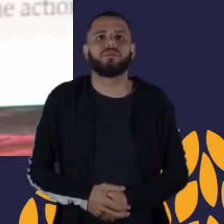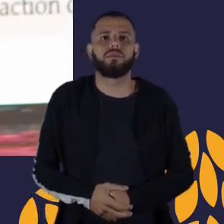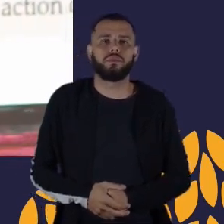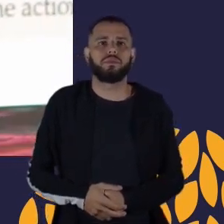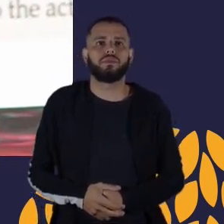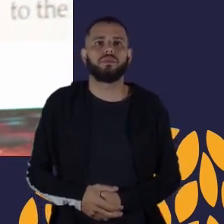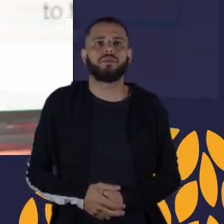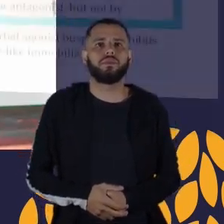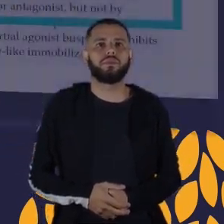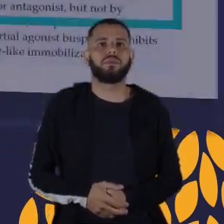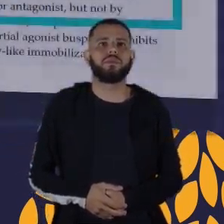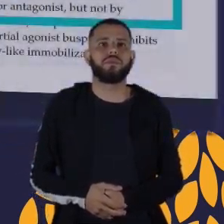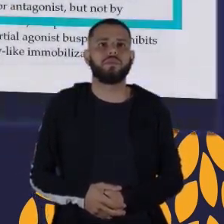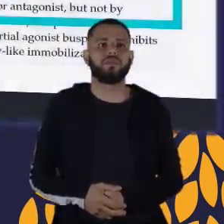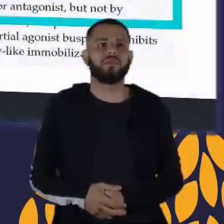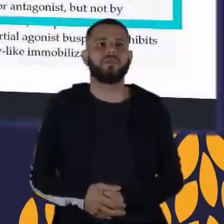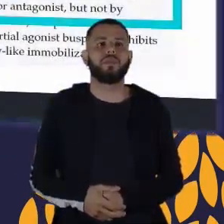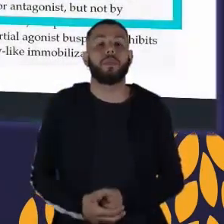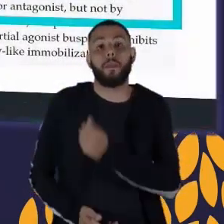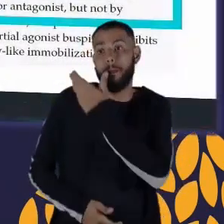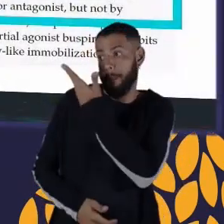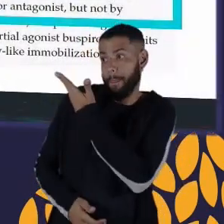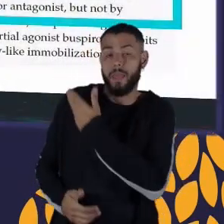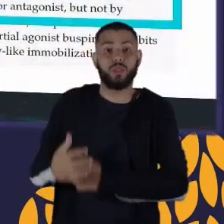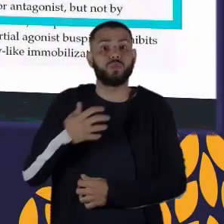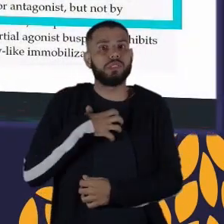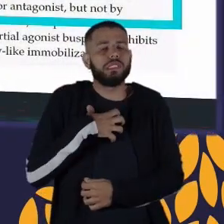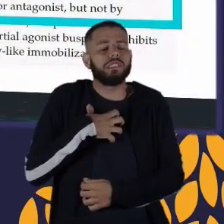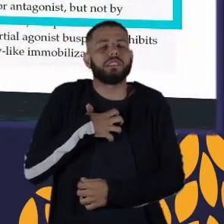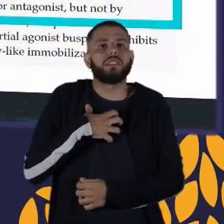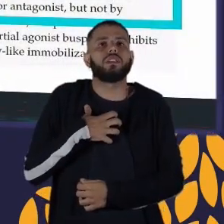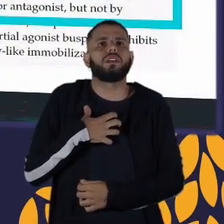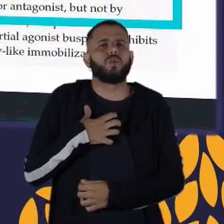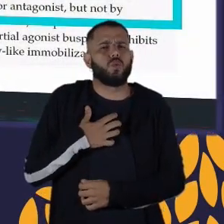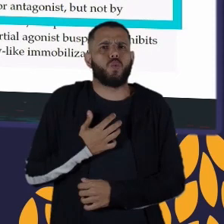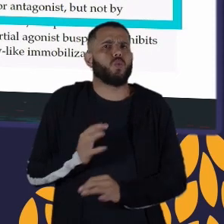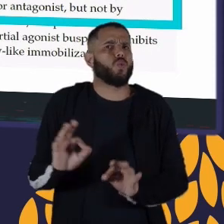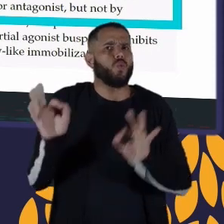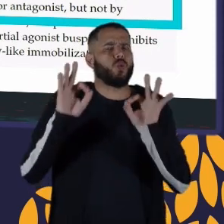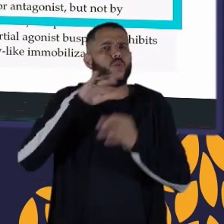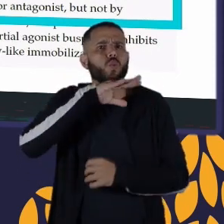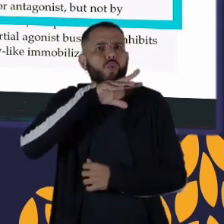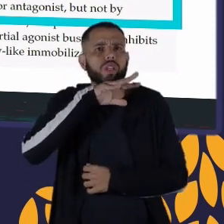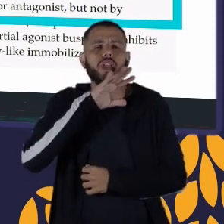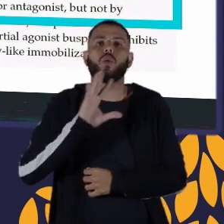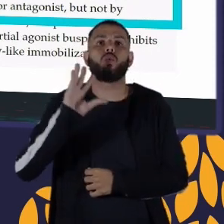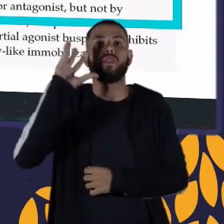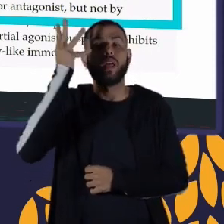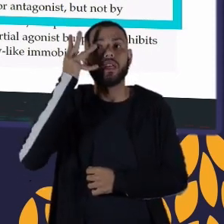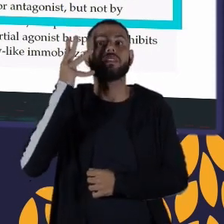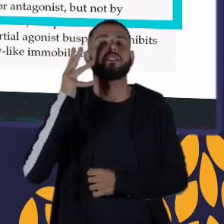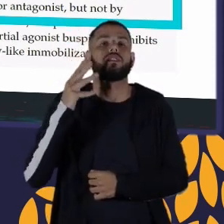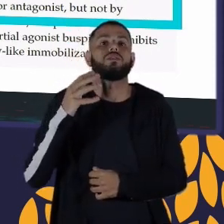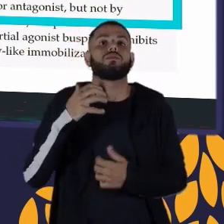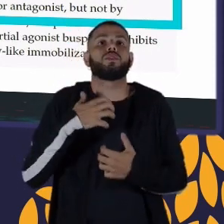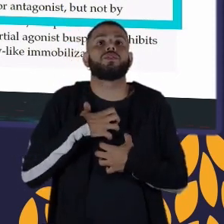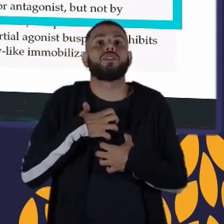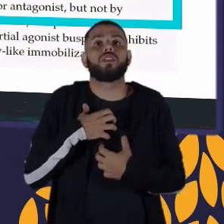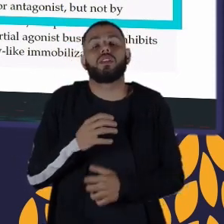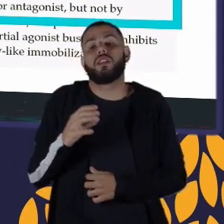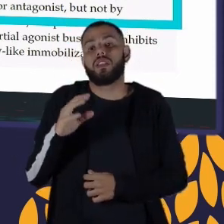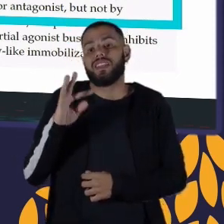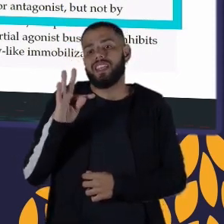Esse é um sintoma muito terrível que acontece como efeito adverso de THC em